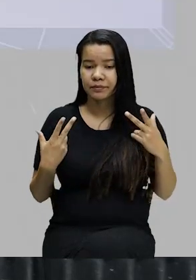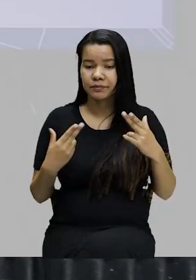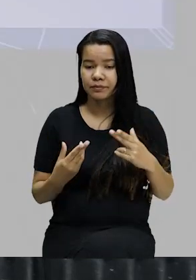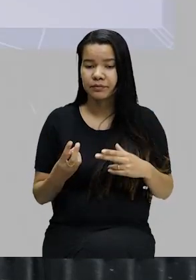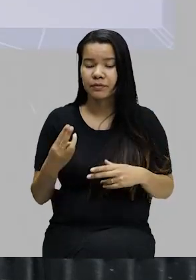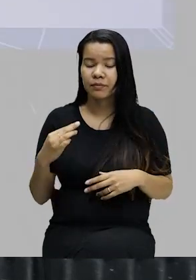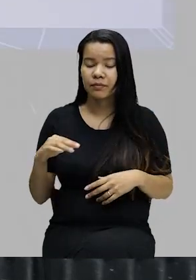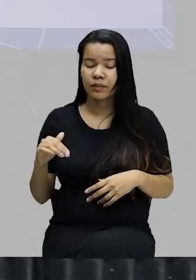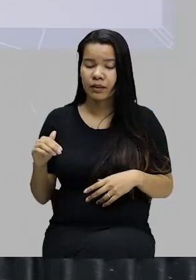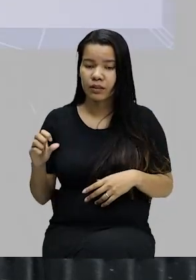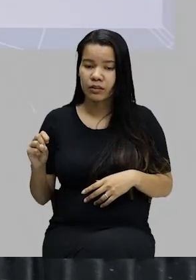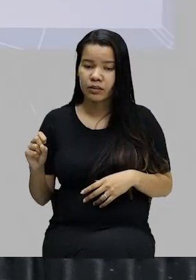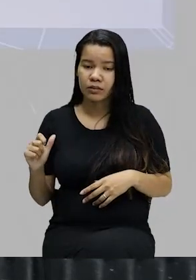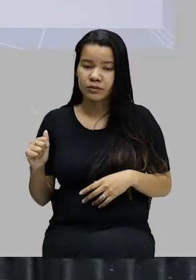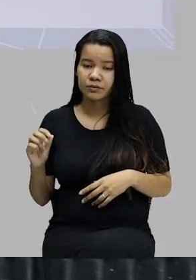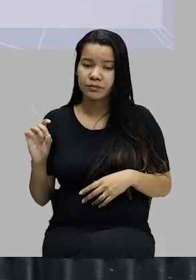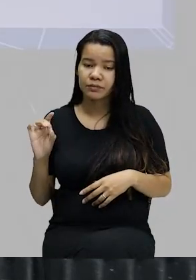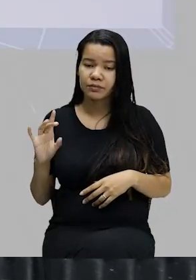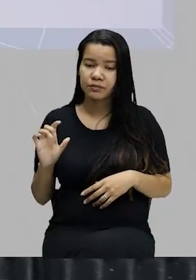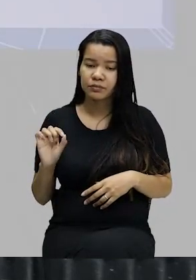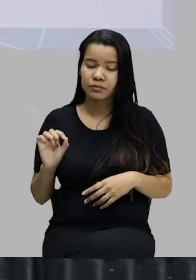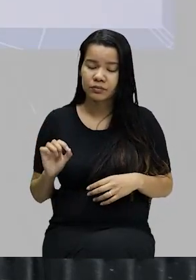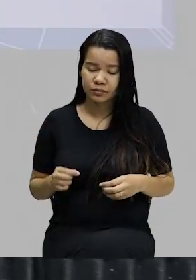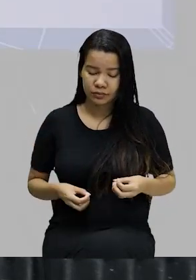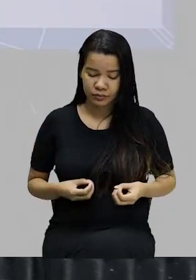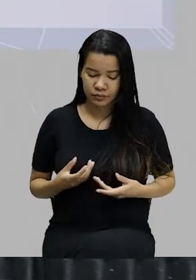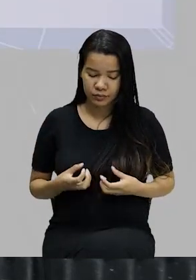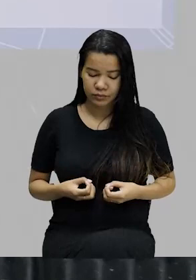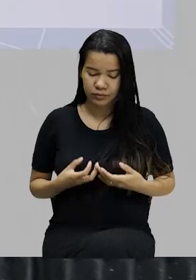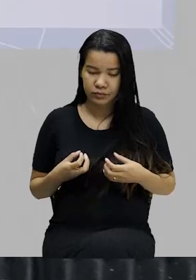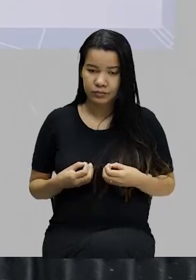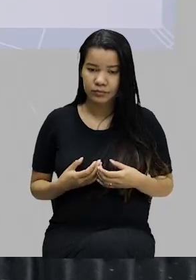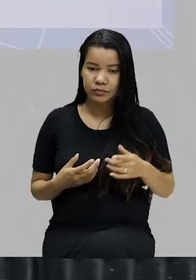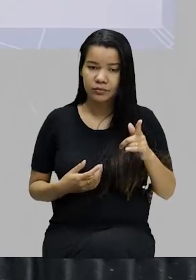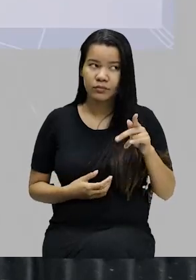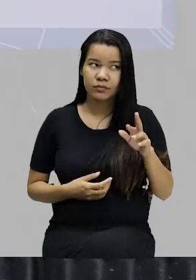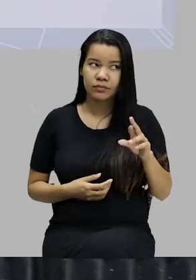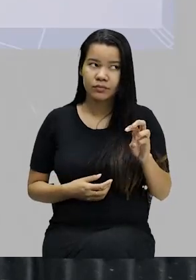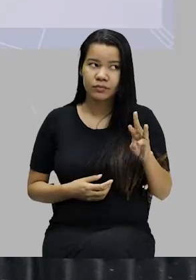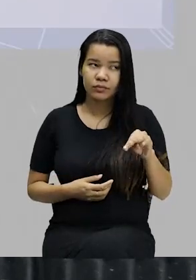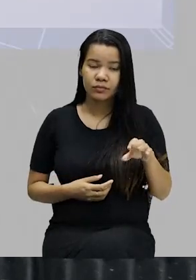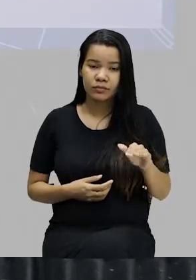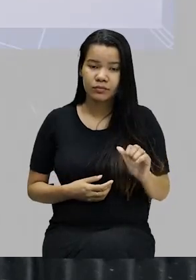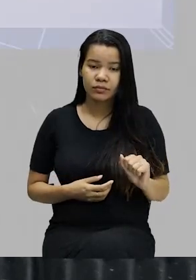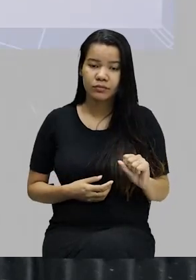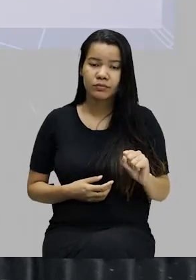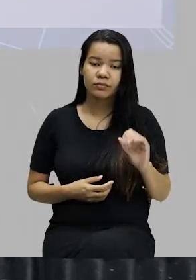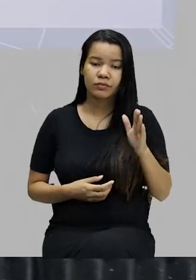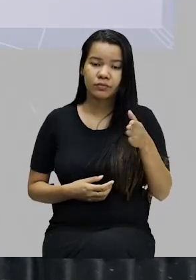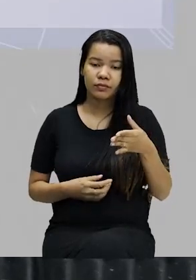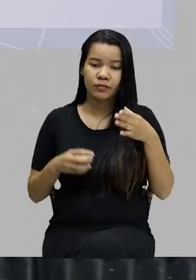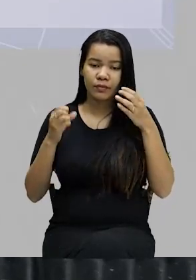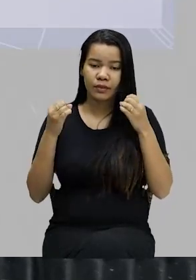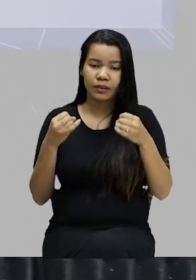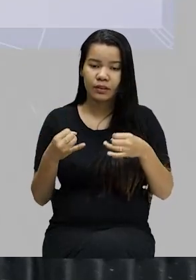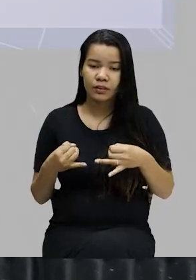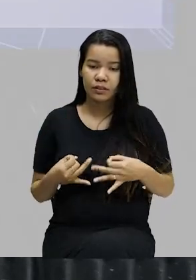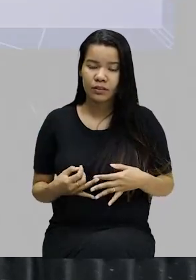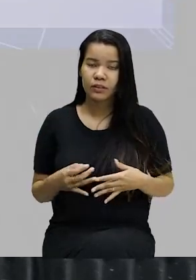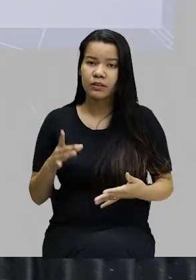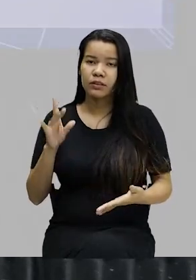massa atômica, só que expressa em gramas. Como eu falei, o número de Avogadro é um fator